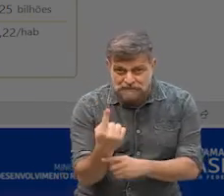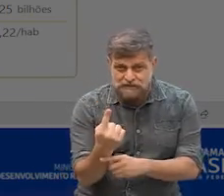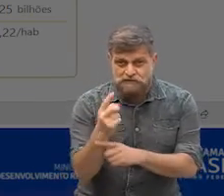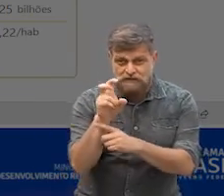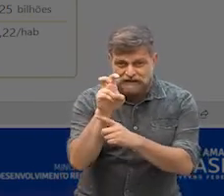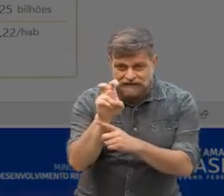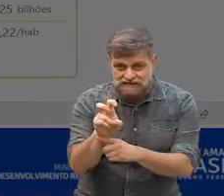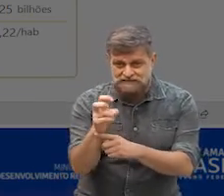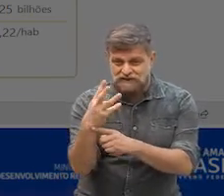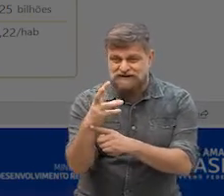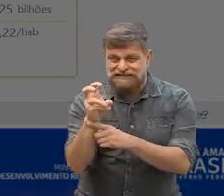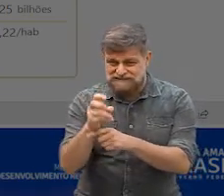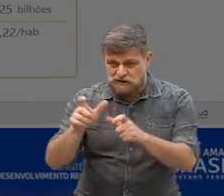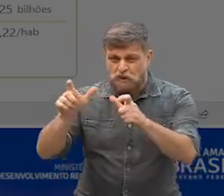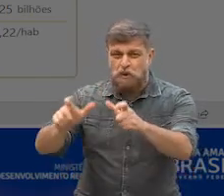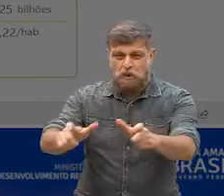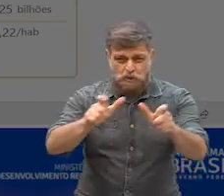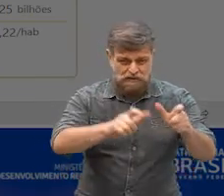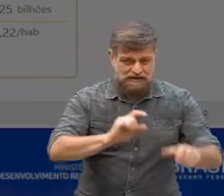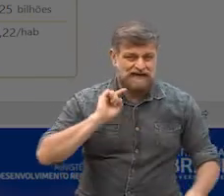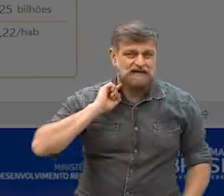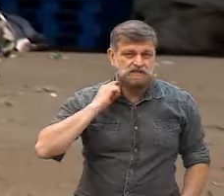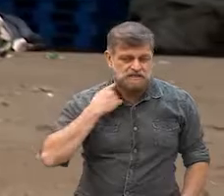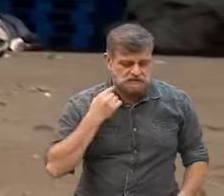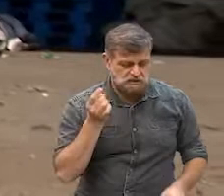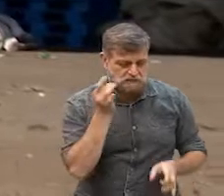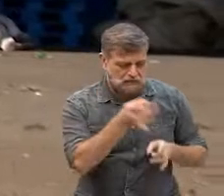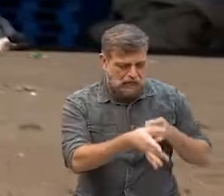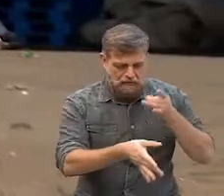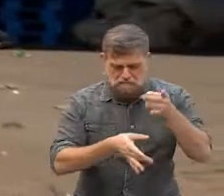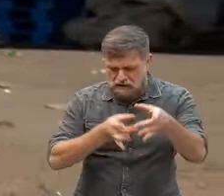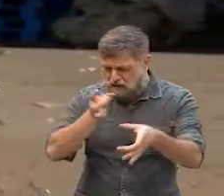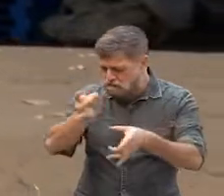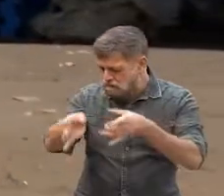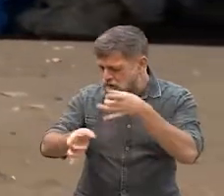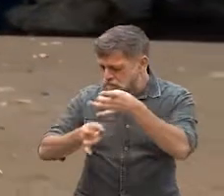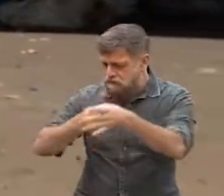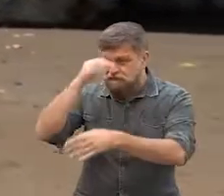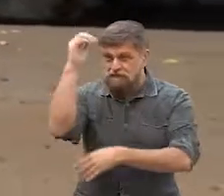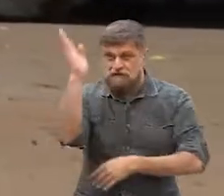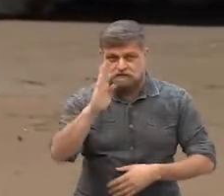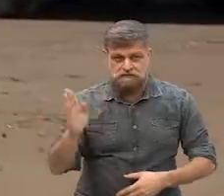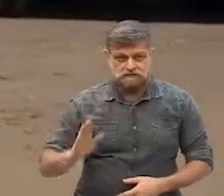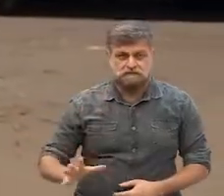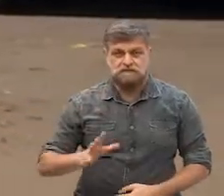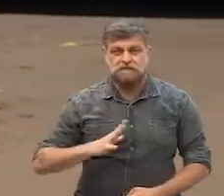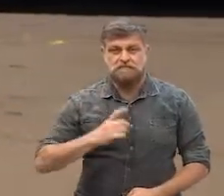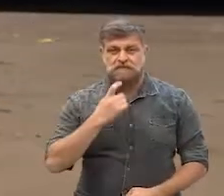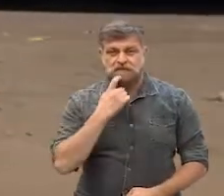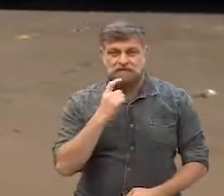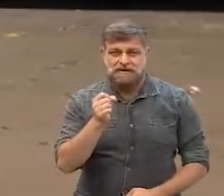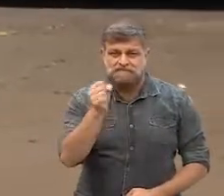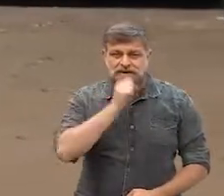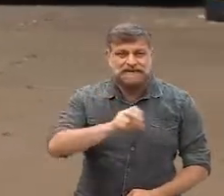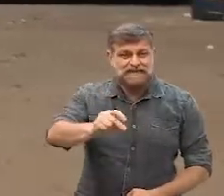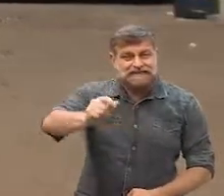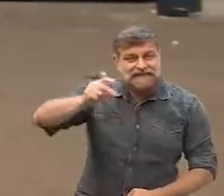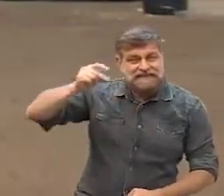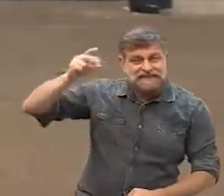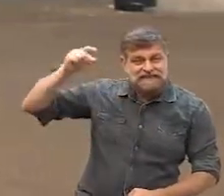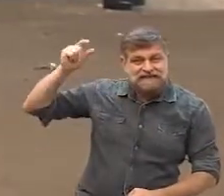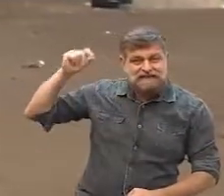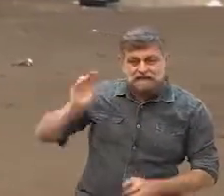1.545 lixões que ainda existem no país. Em Campinas, uma das mais antigas cooperativas de